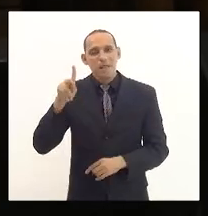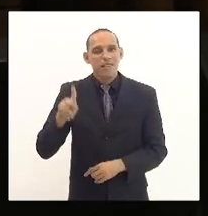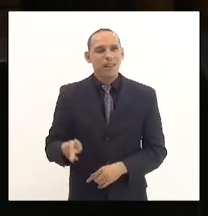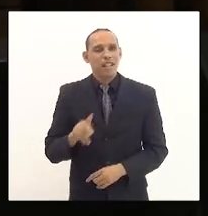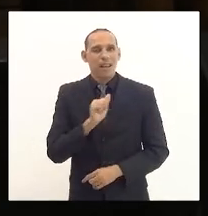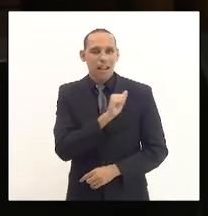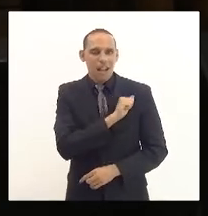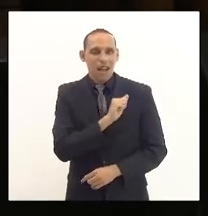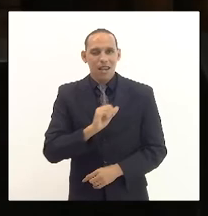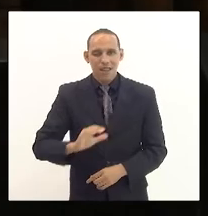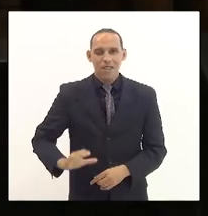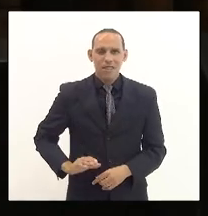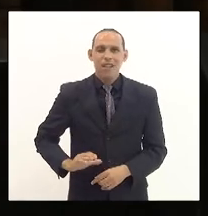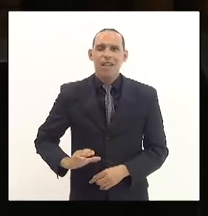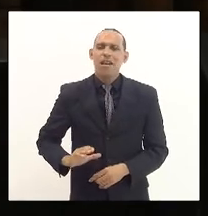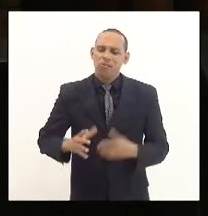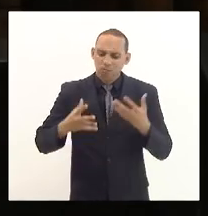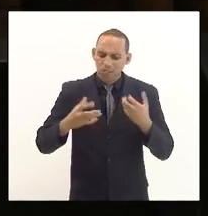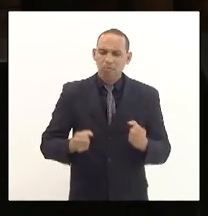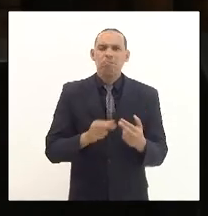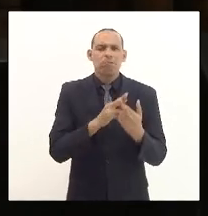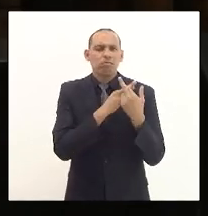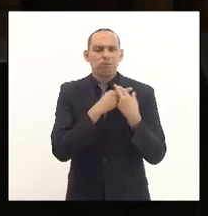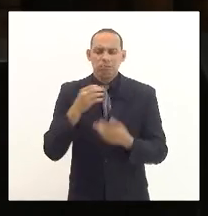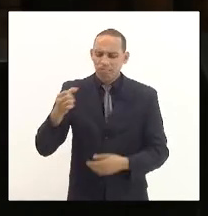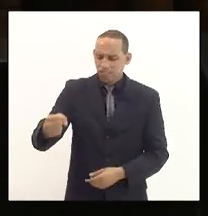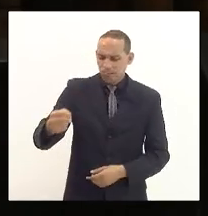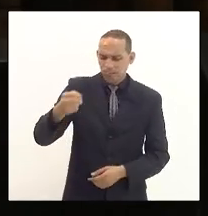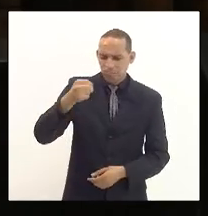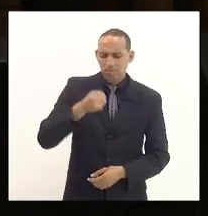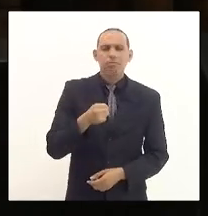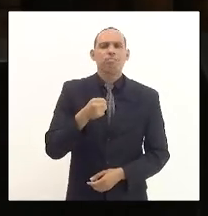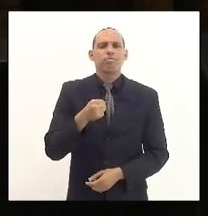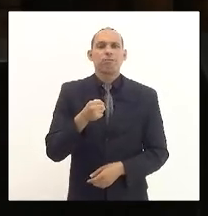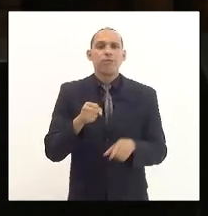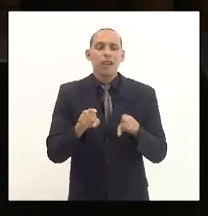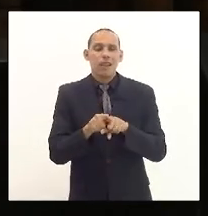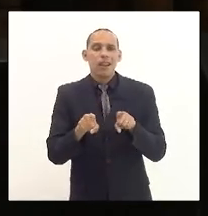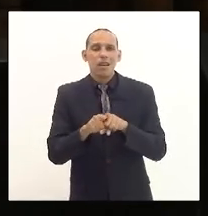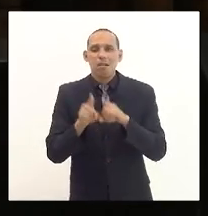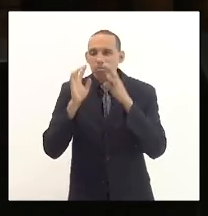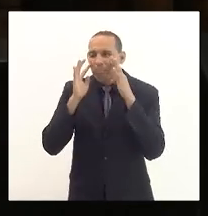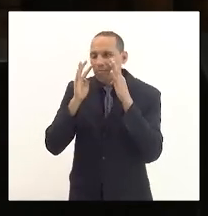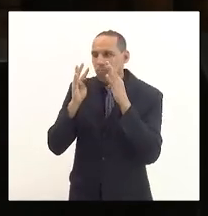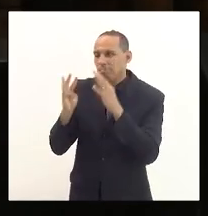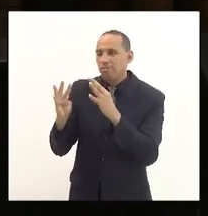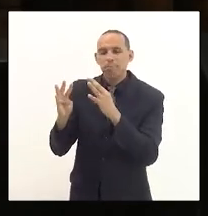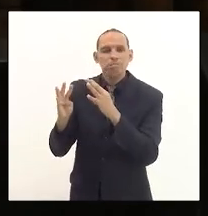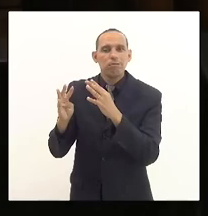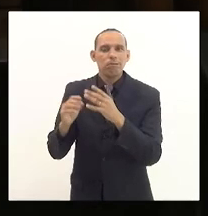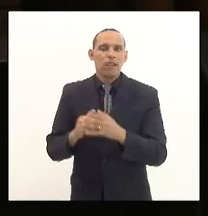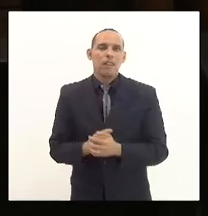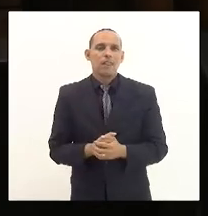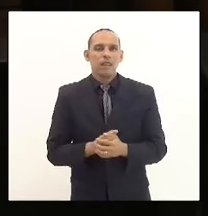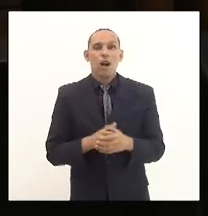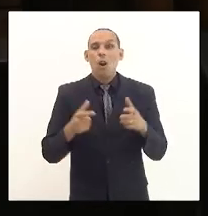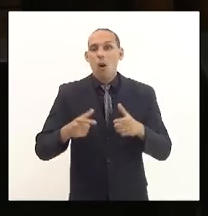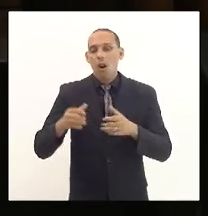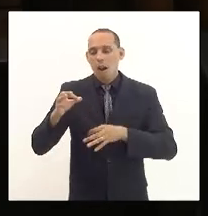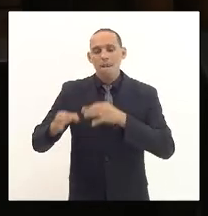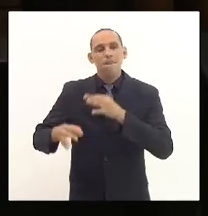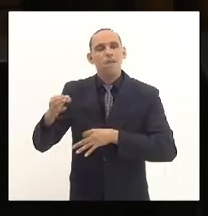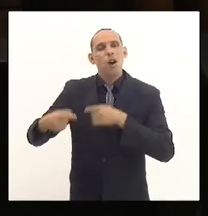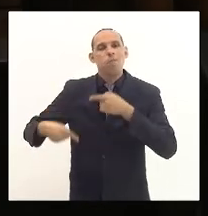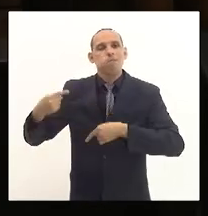André Ceciliano puxou essa responsabilidade para si também tendo escutado essa demanda um Fórum de